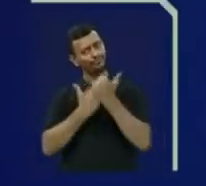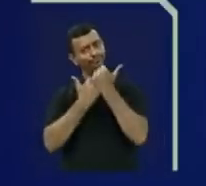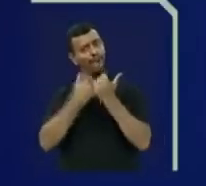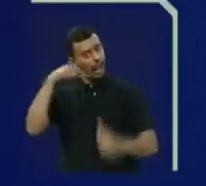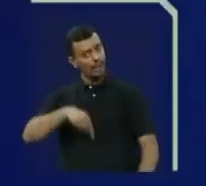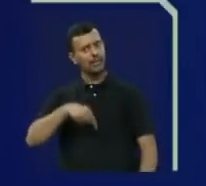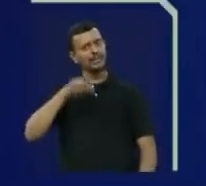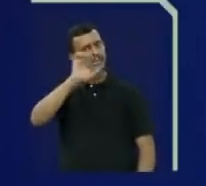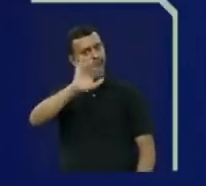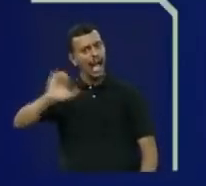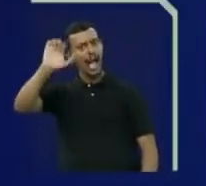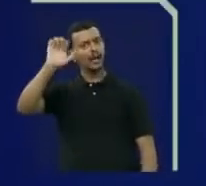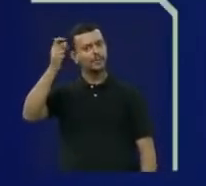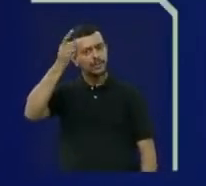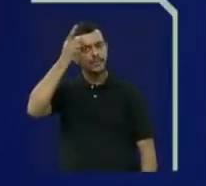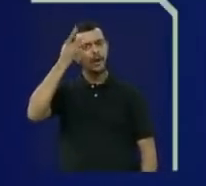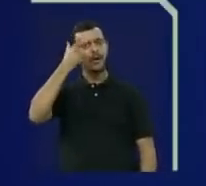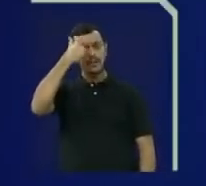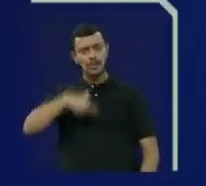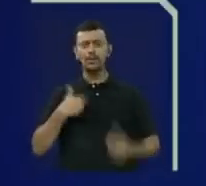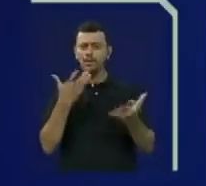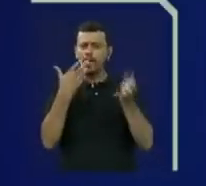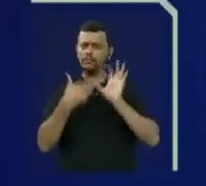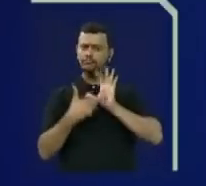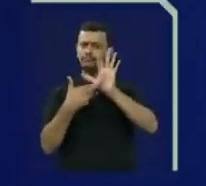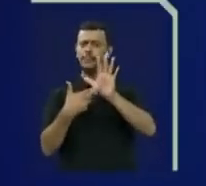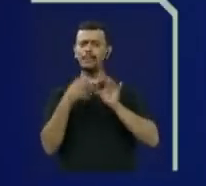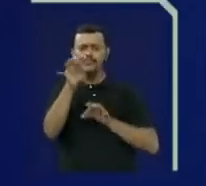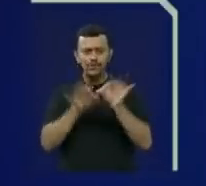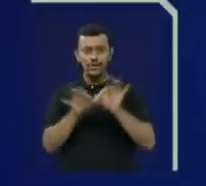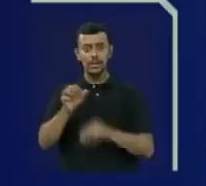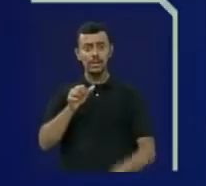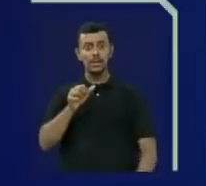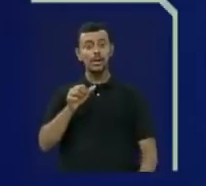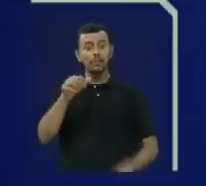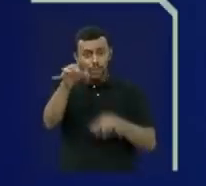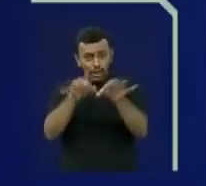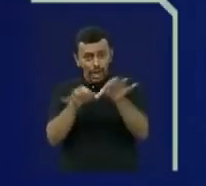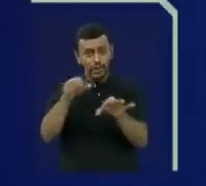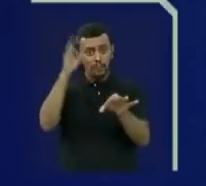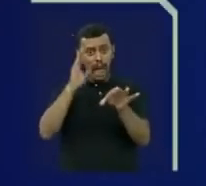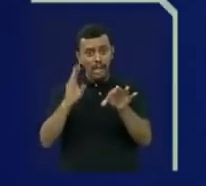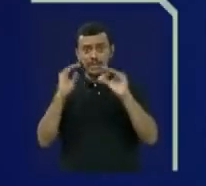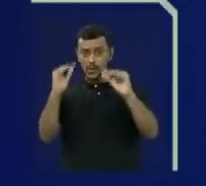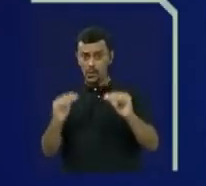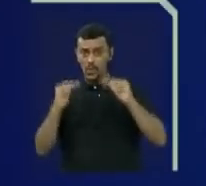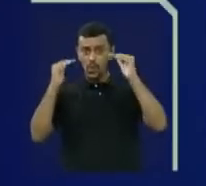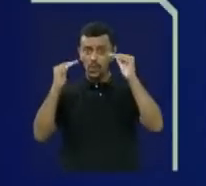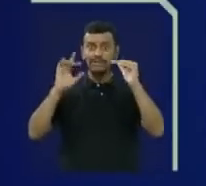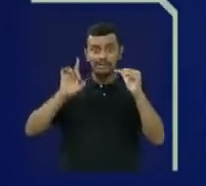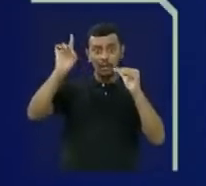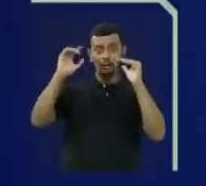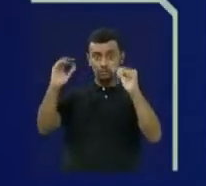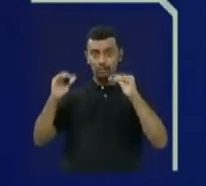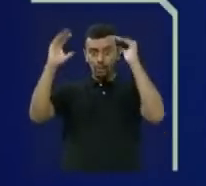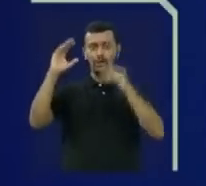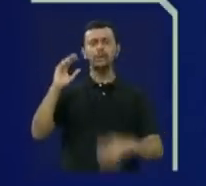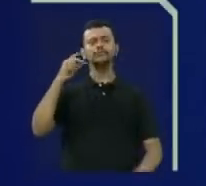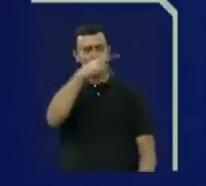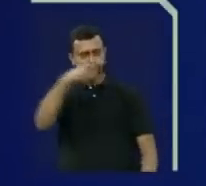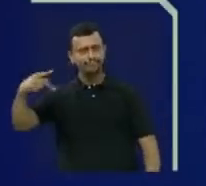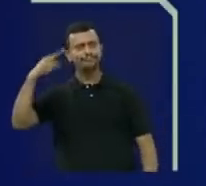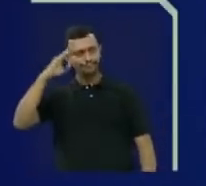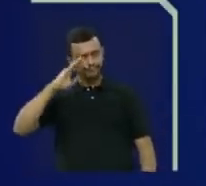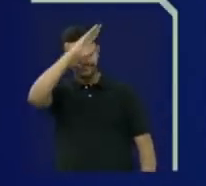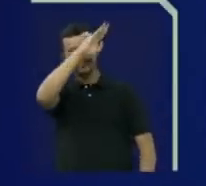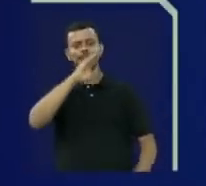São Paulo, represento esse projeto, que é o projeto Brasil acima de tudo, Deus acima de todos, com Jair Bolsonaro presidente, General